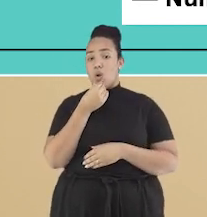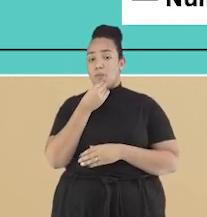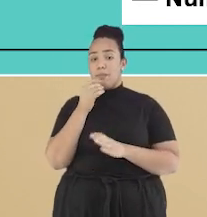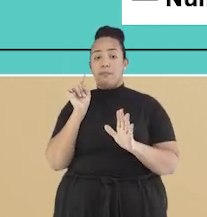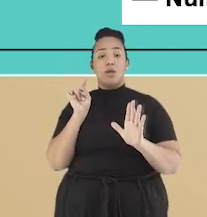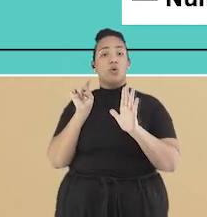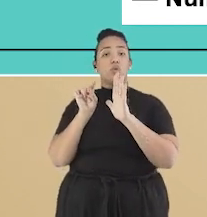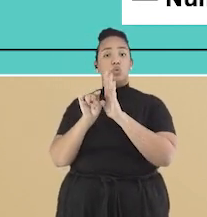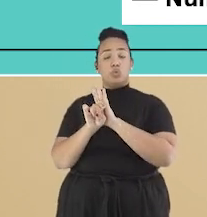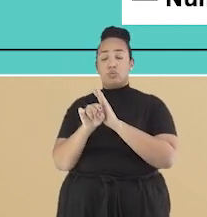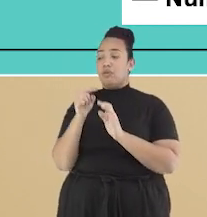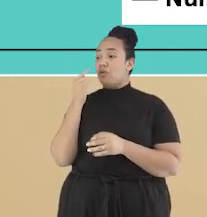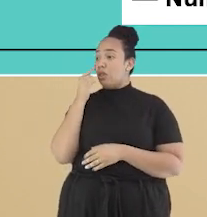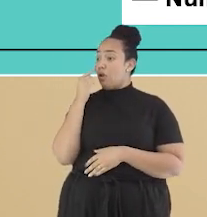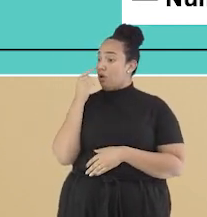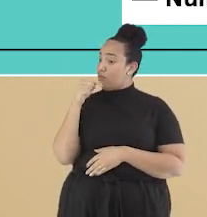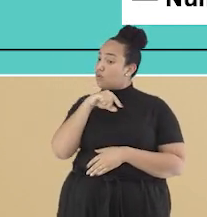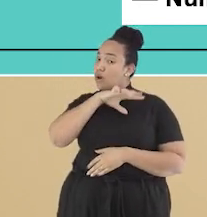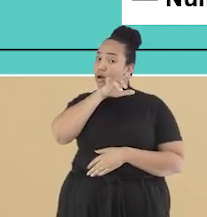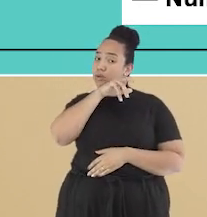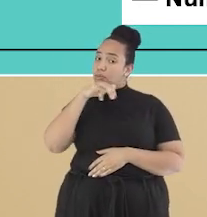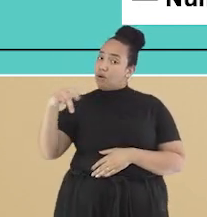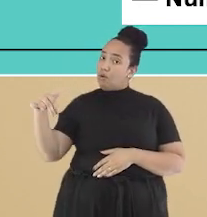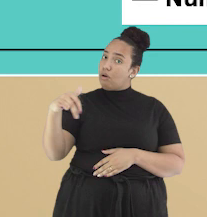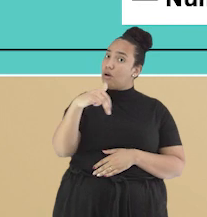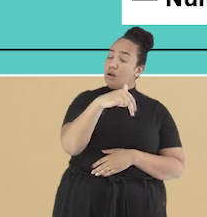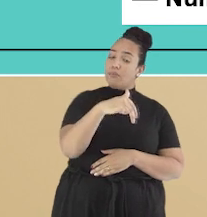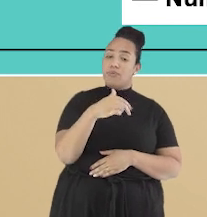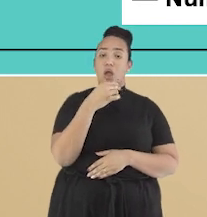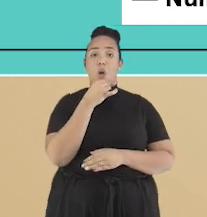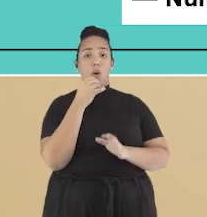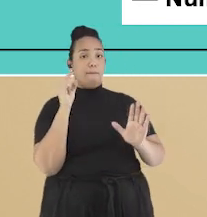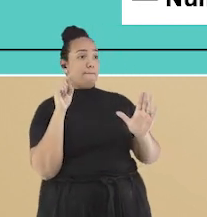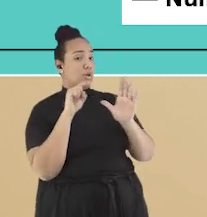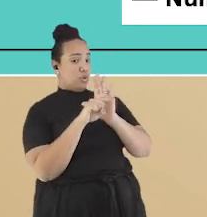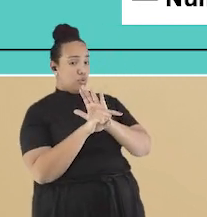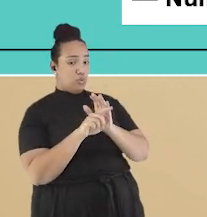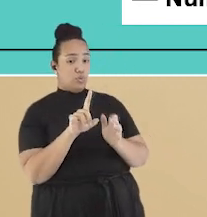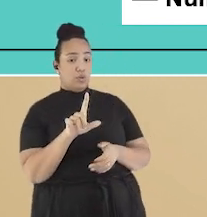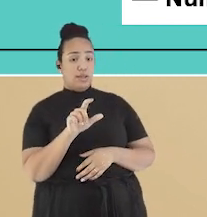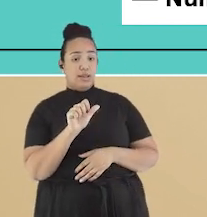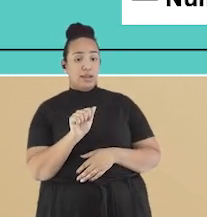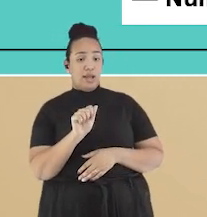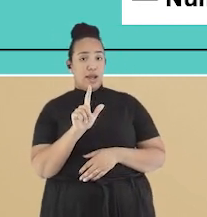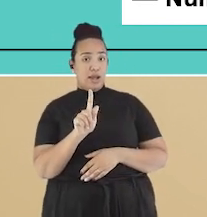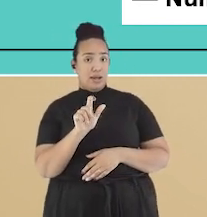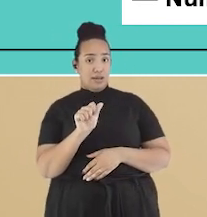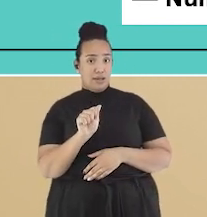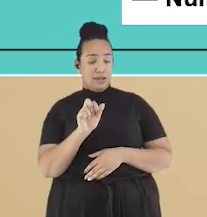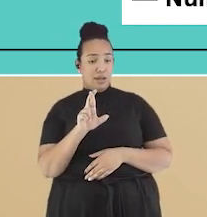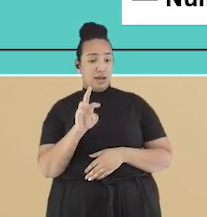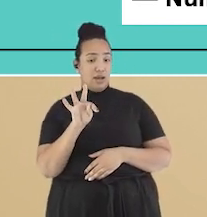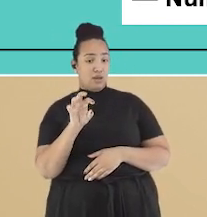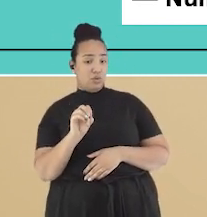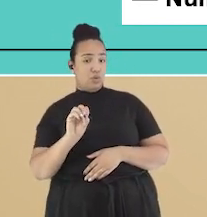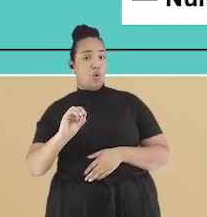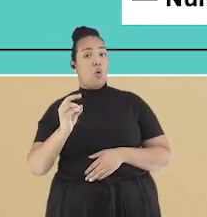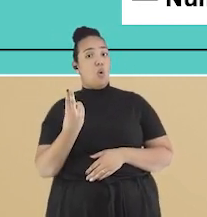do carro. Um dos compadres falou, passou um largato ali. O outro